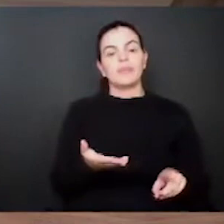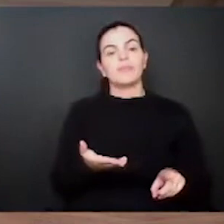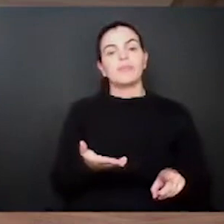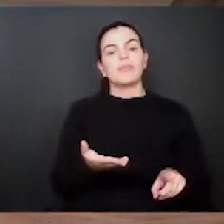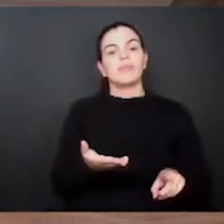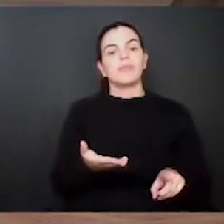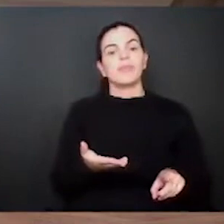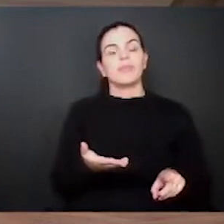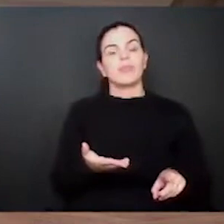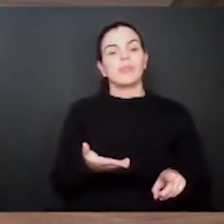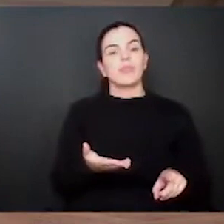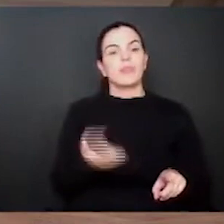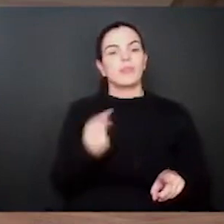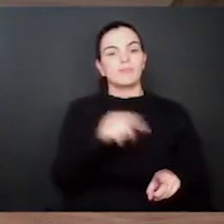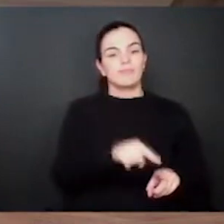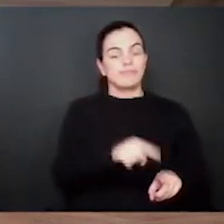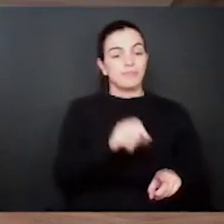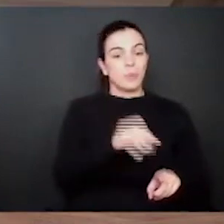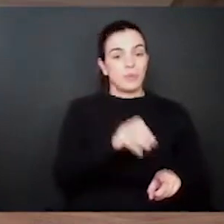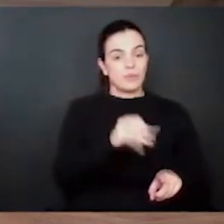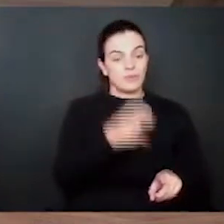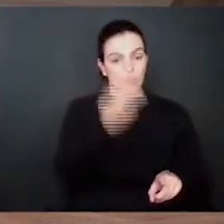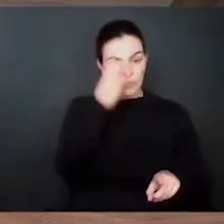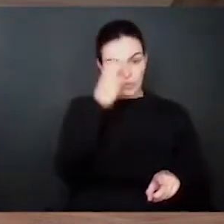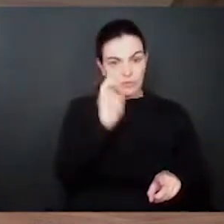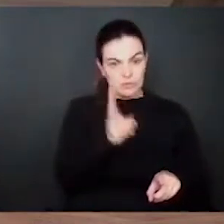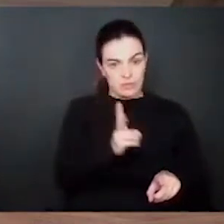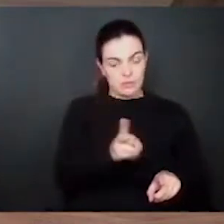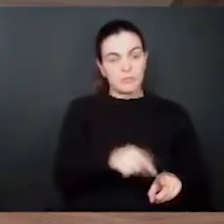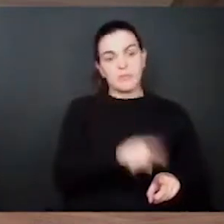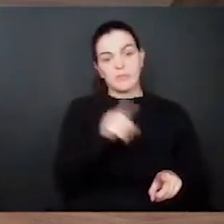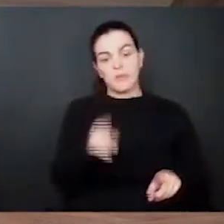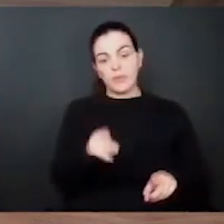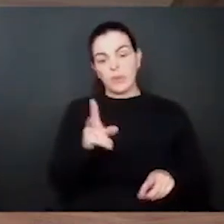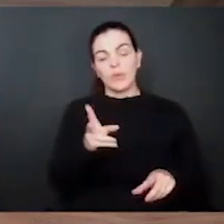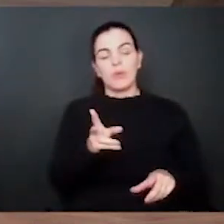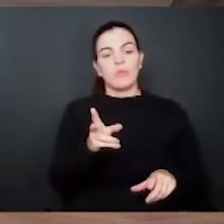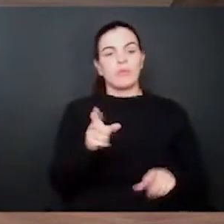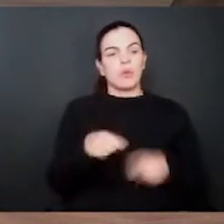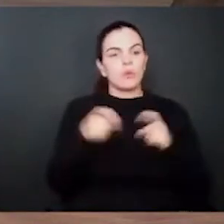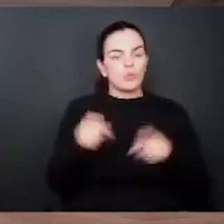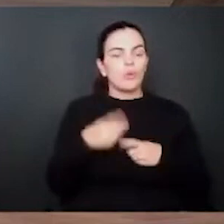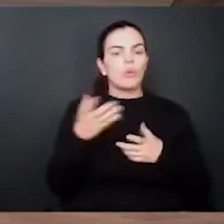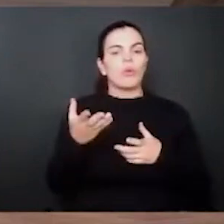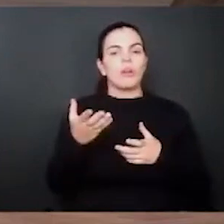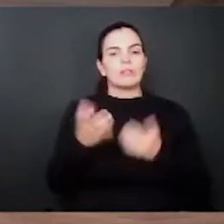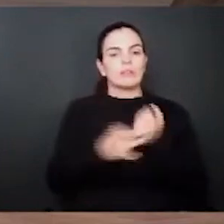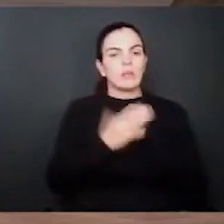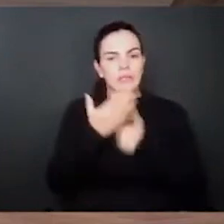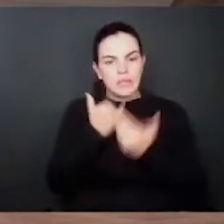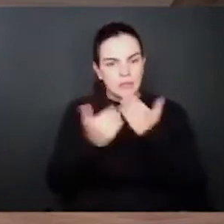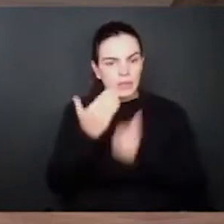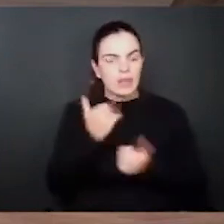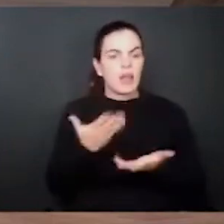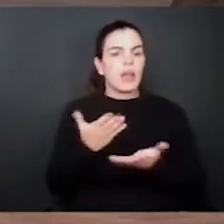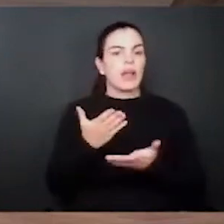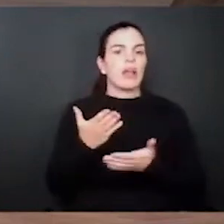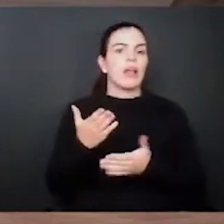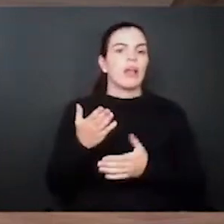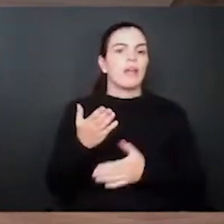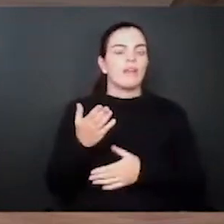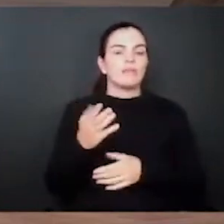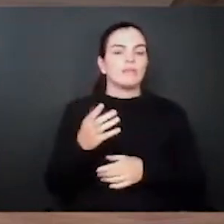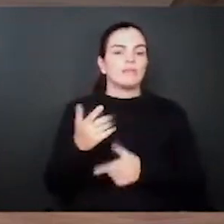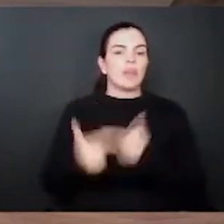da juventude, da SMEL, de segurança alimentar, enfim, passou pela Comissão de Serviço Público,